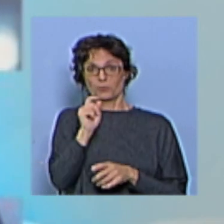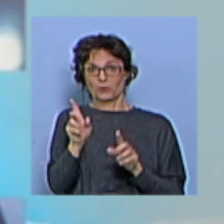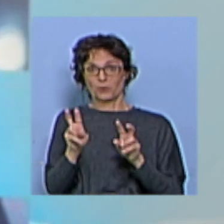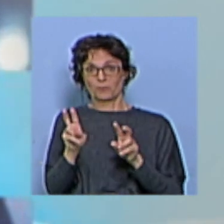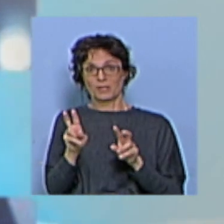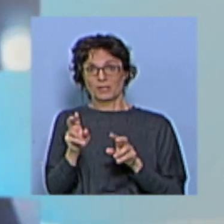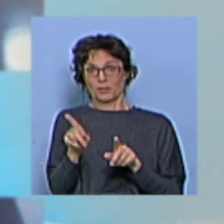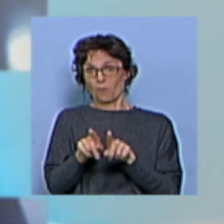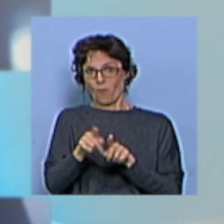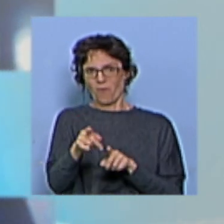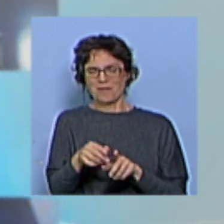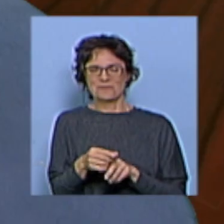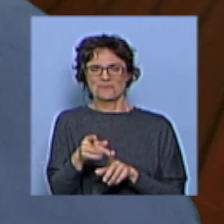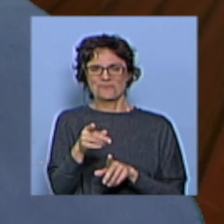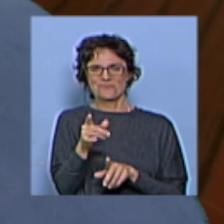apelido.